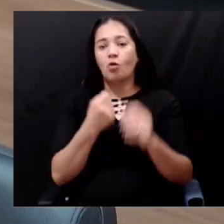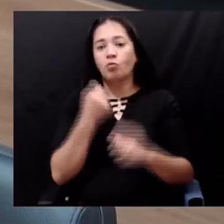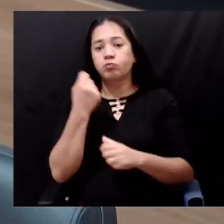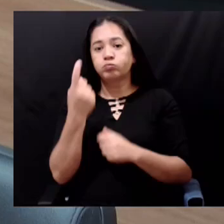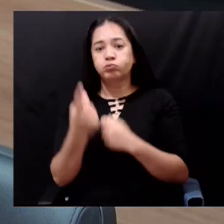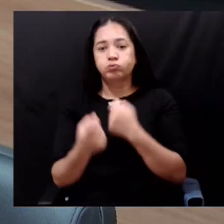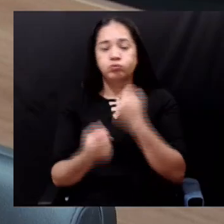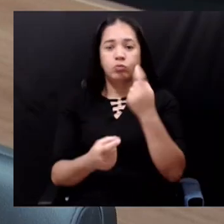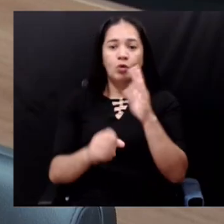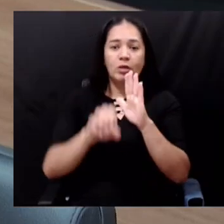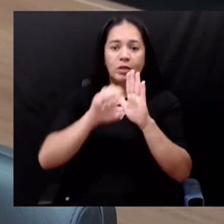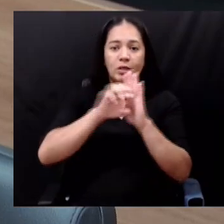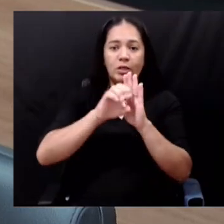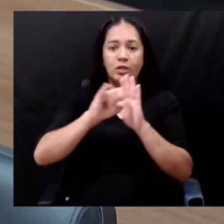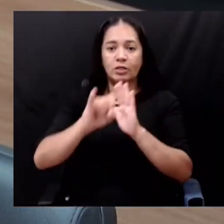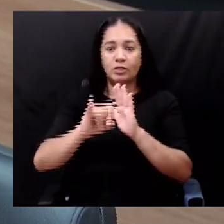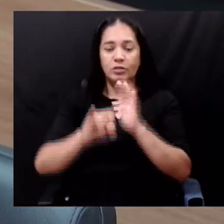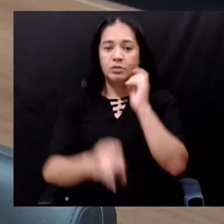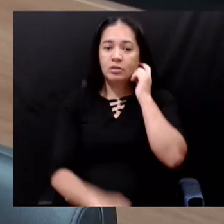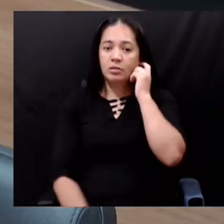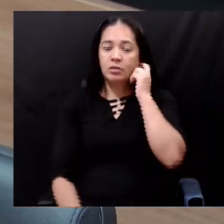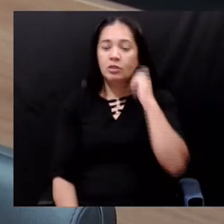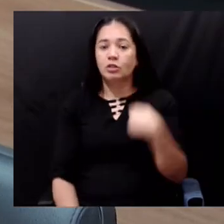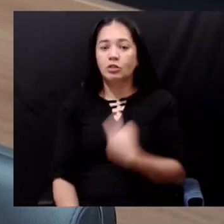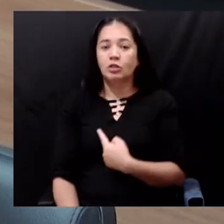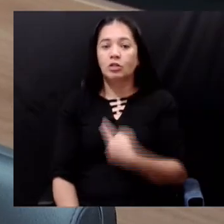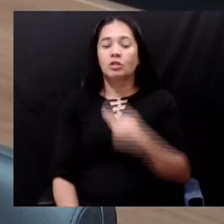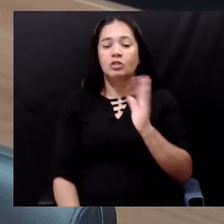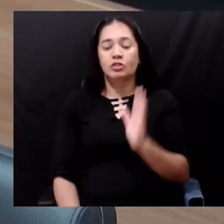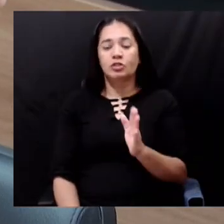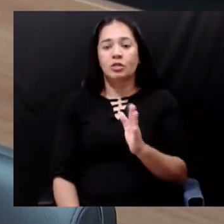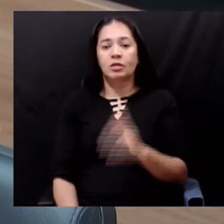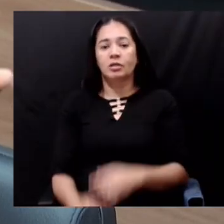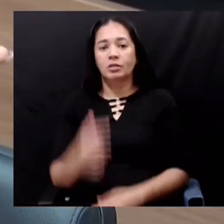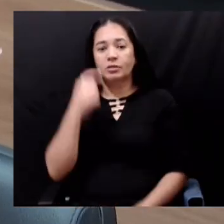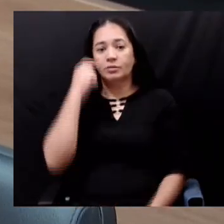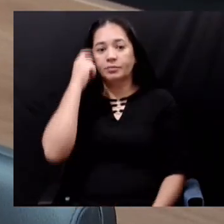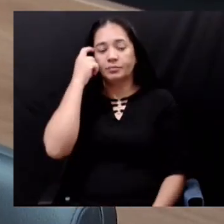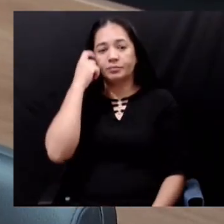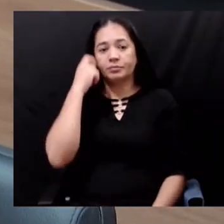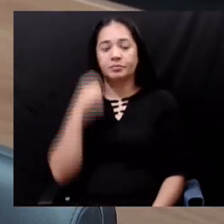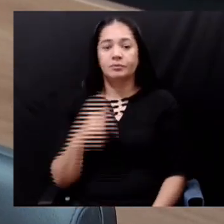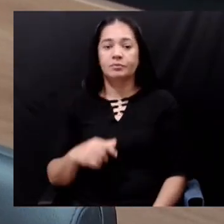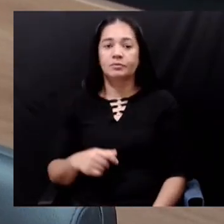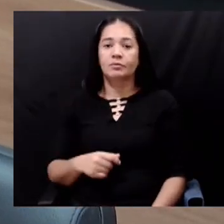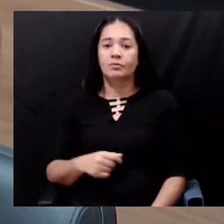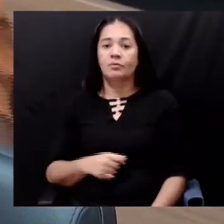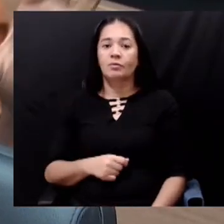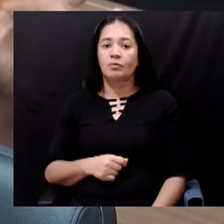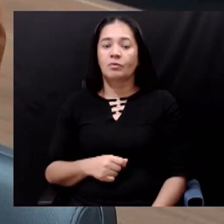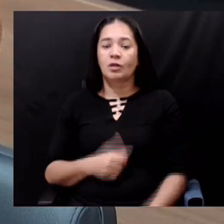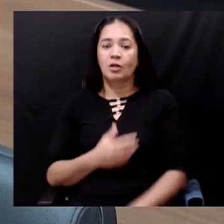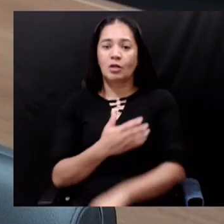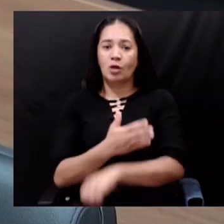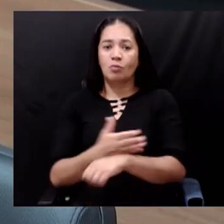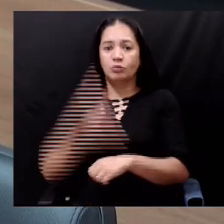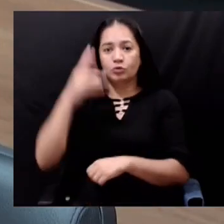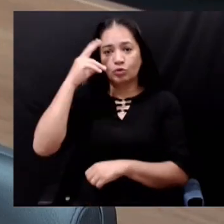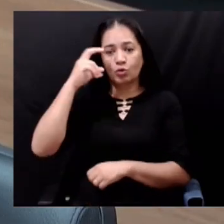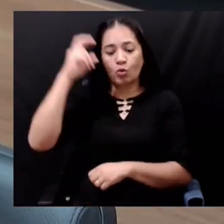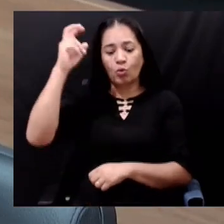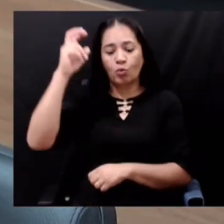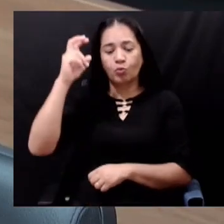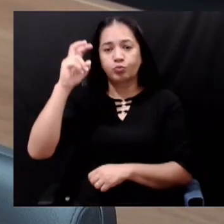né? Inclusive, nós também já fomos um ponto de cultura, né? Somos um ponto de cultura, temos essa